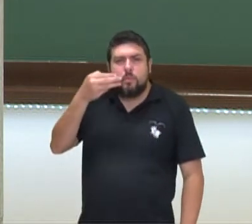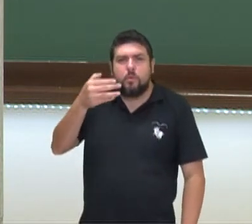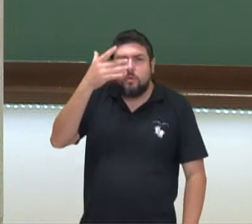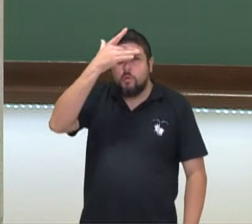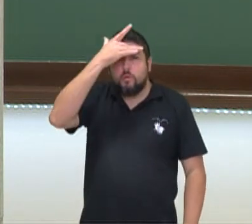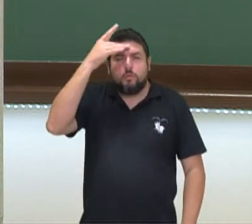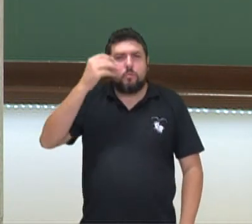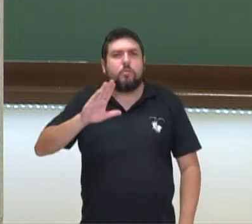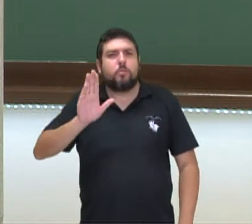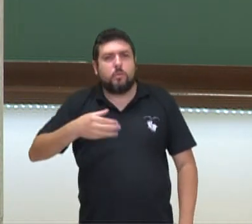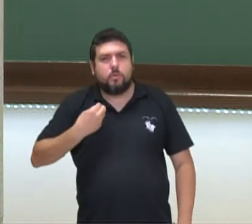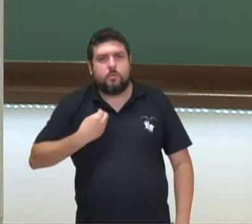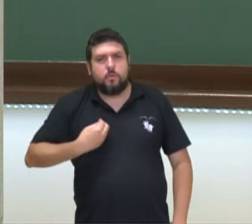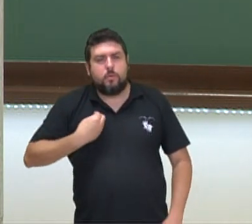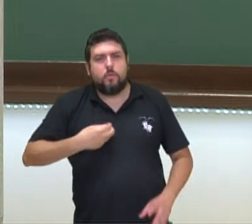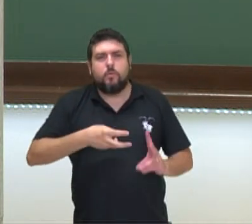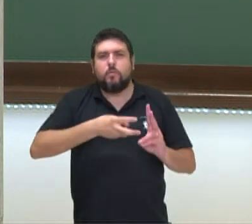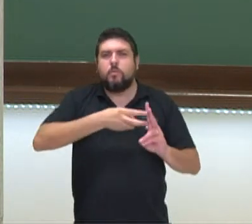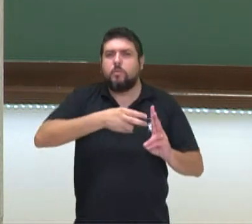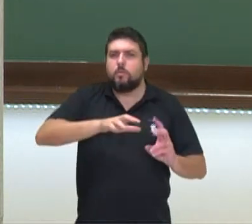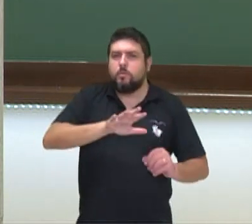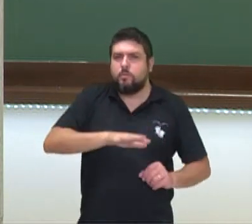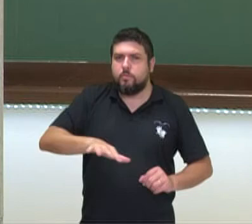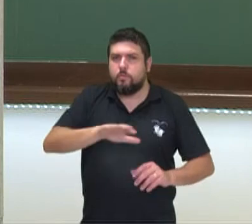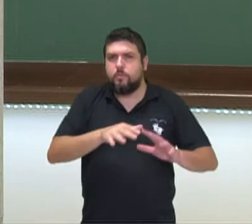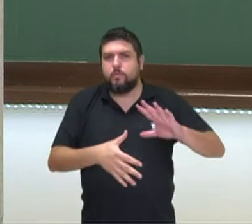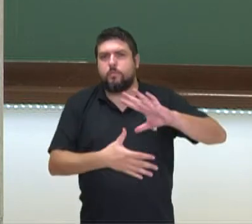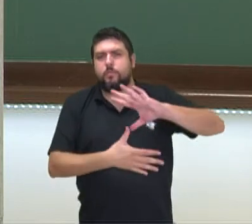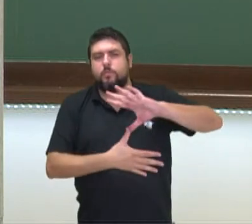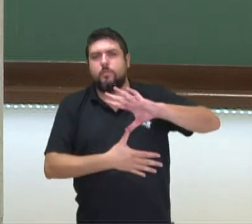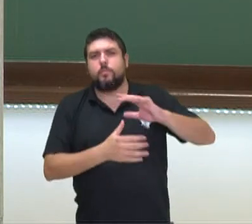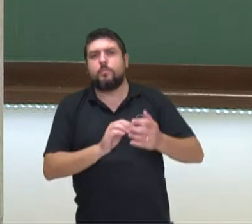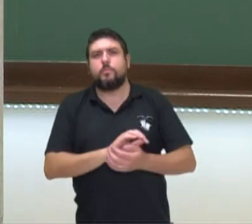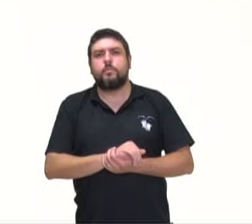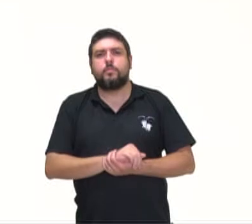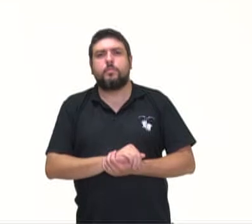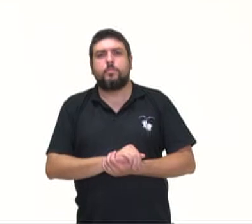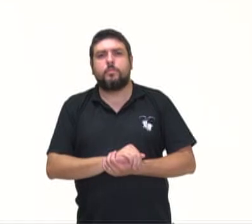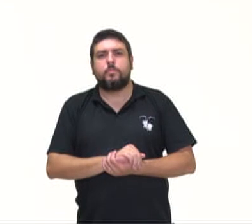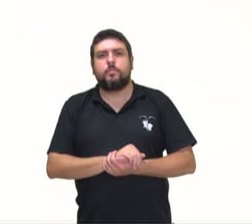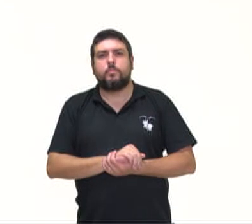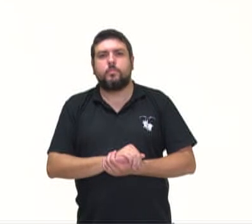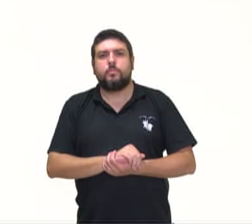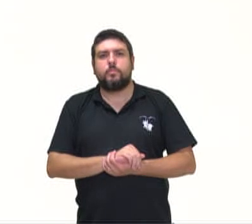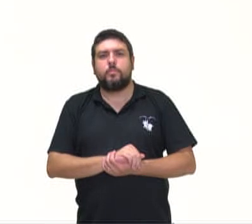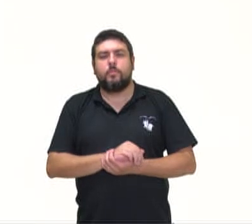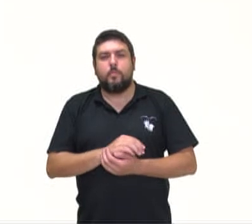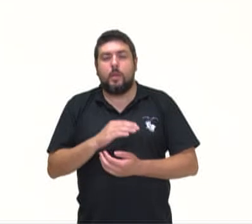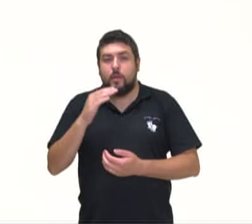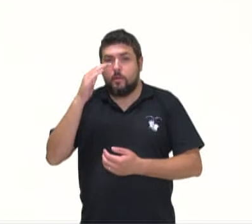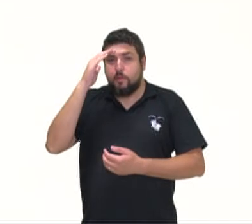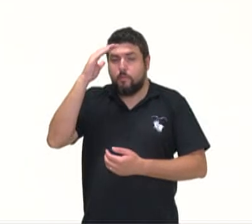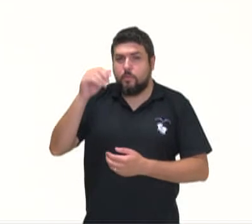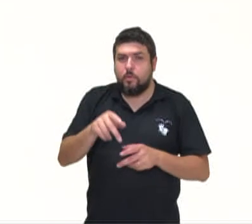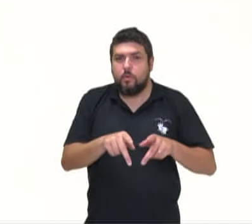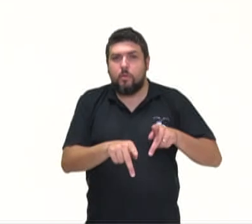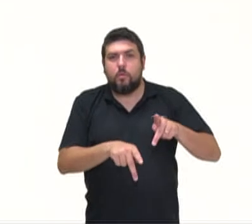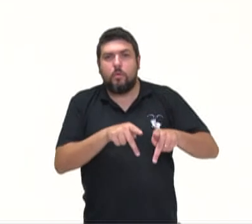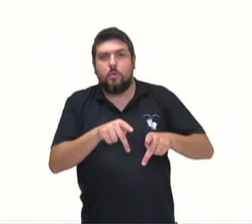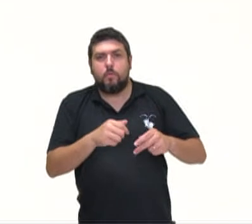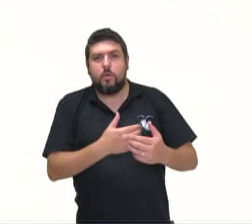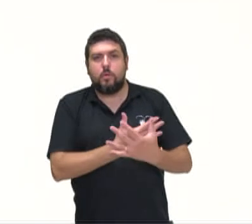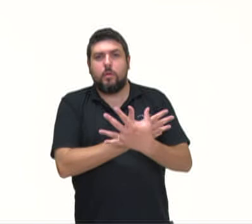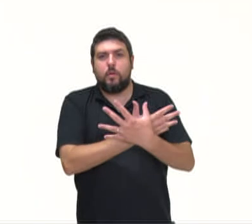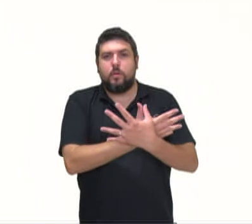antes da chegada dos europeus ali no final do século XV. Então aí destaque para os povos astecas, maias e incas,